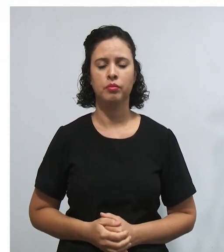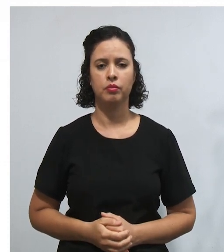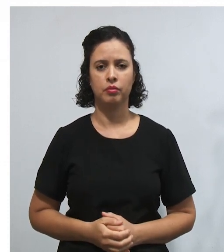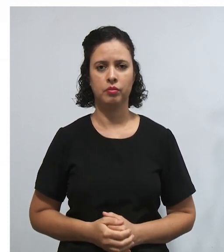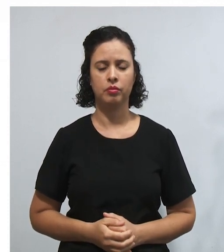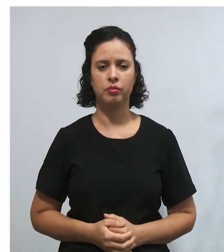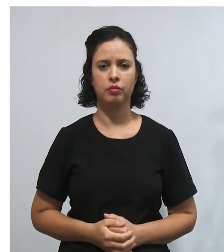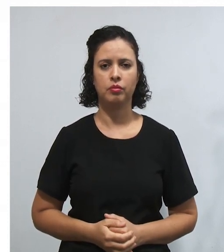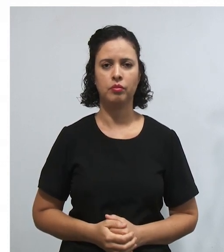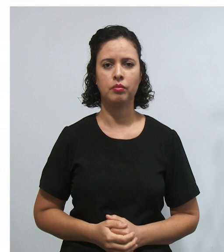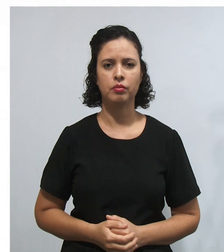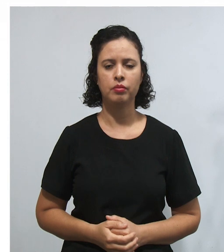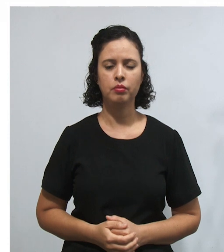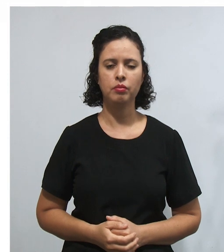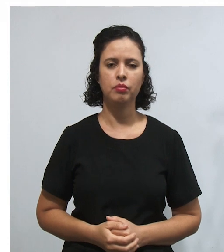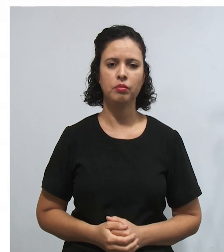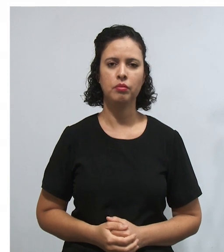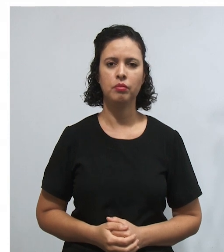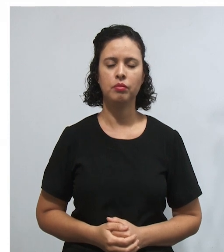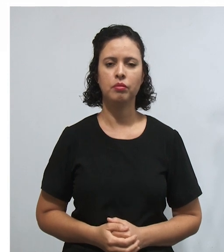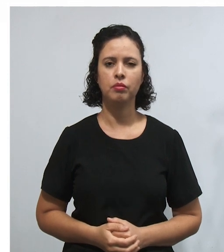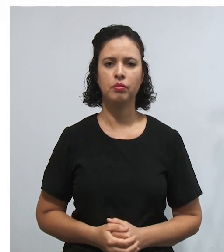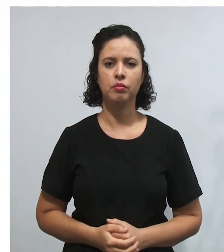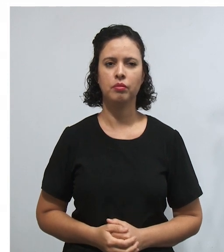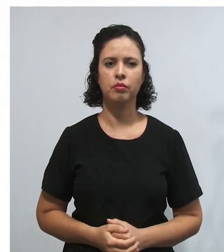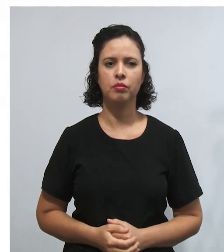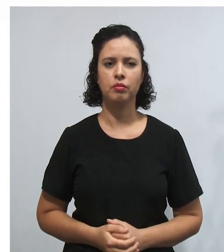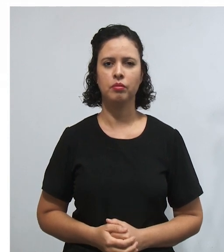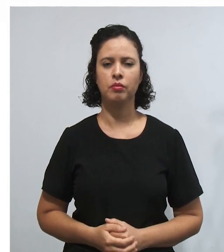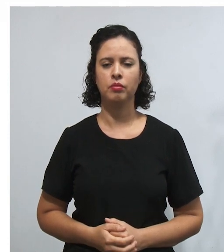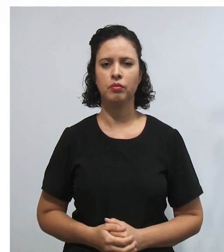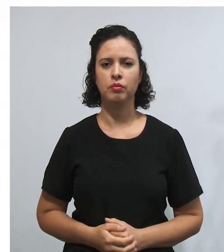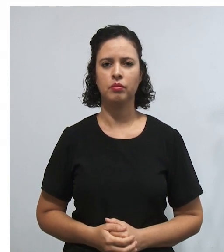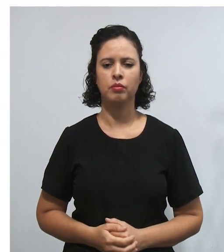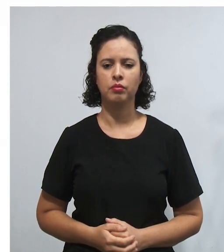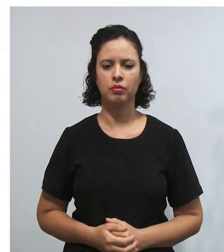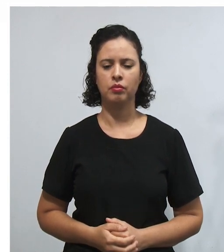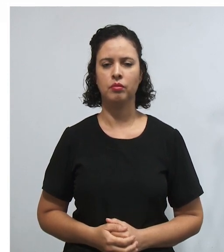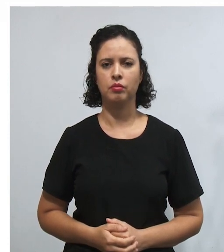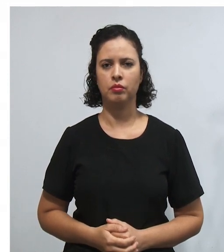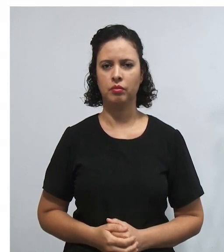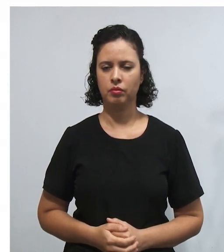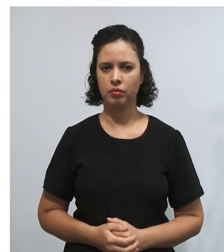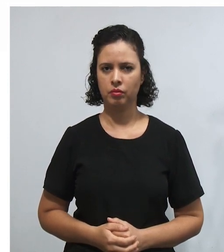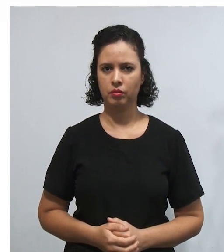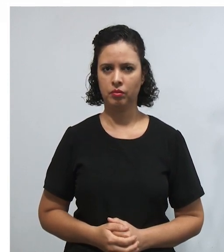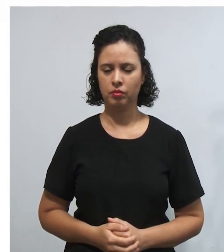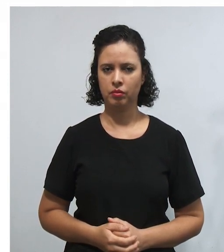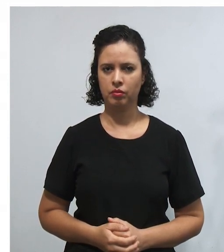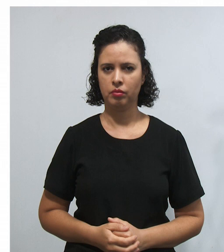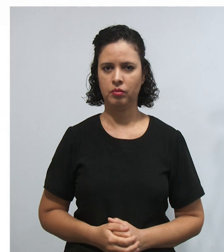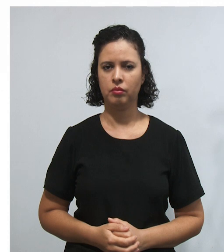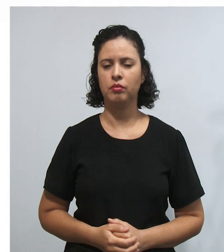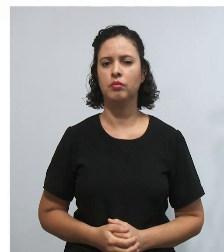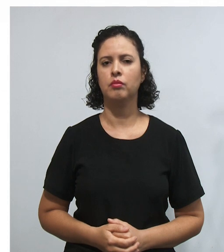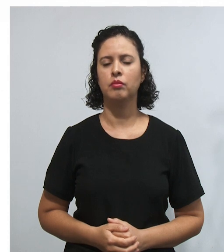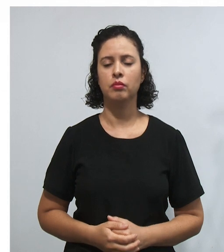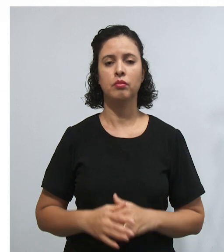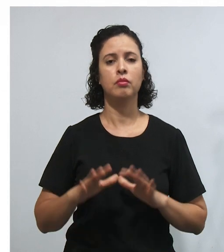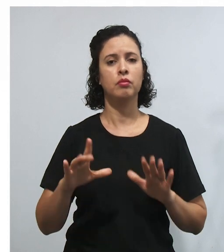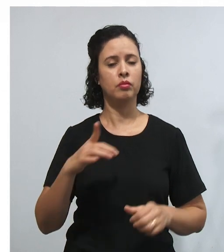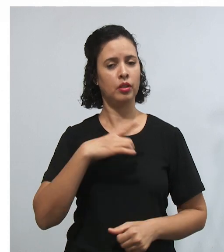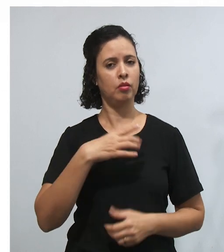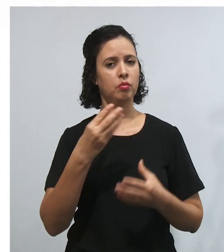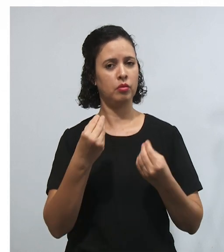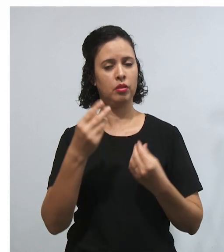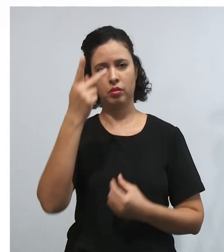Muitas pessoas, por exemplo, um cargo comissionado, tá? Esse exemplo aqui, tem um cargo comissionado, você